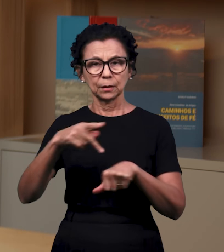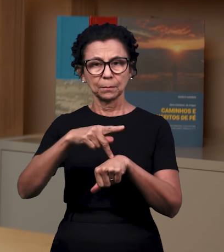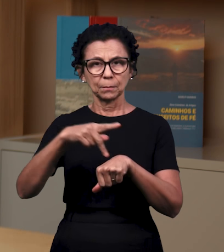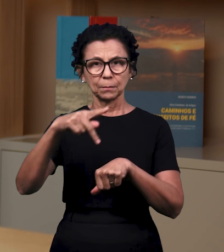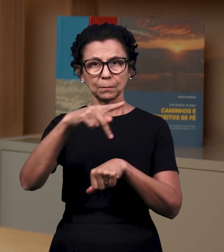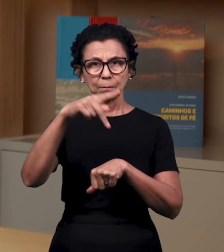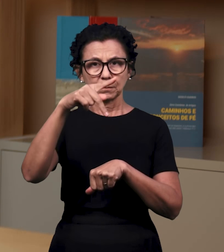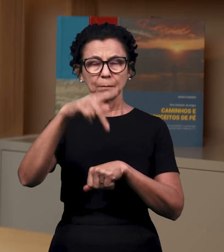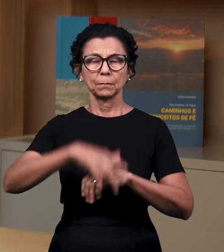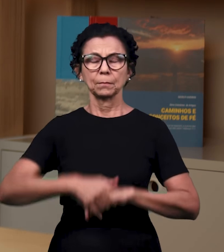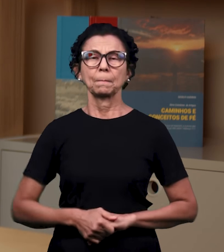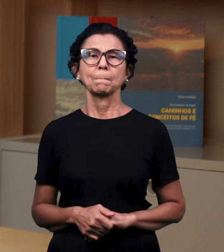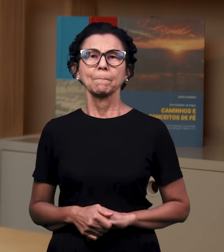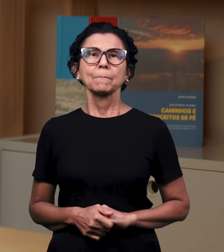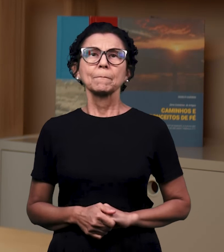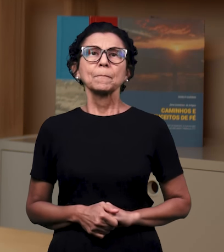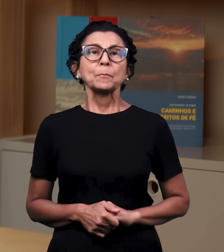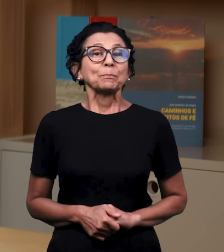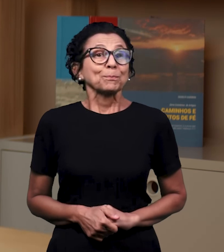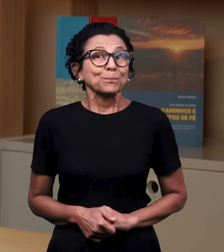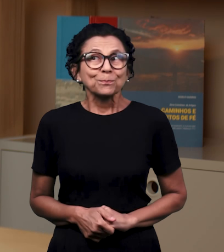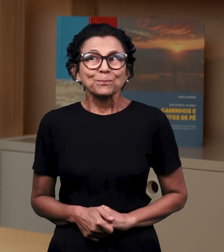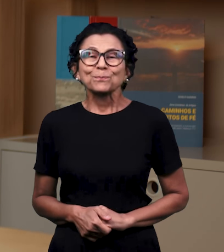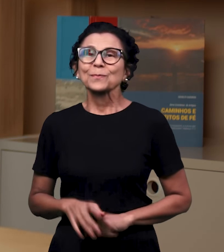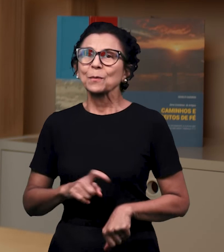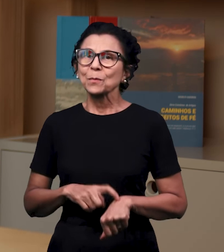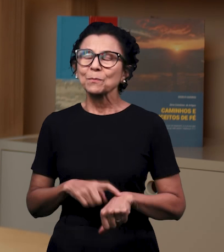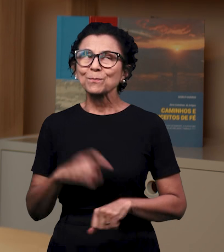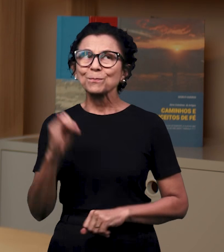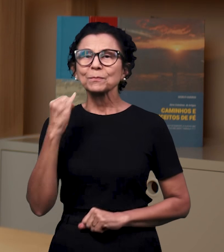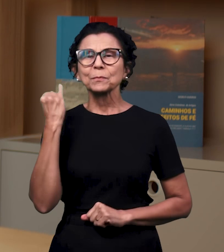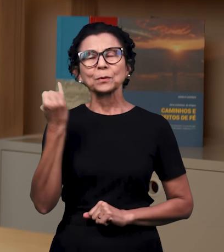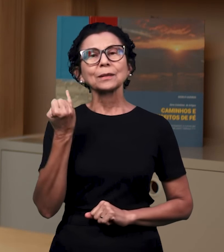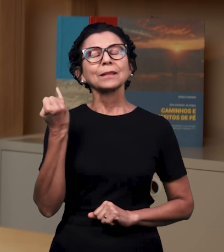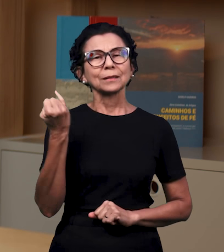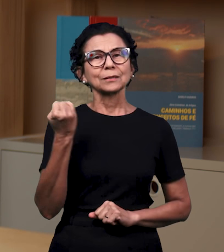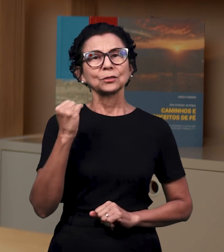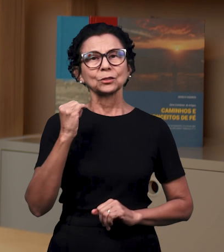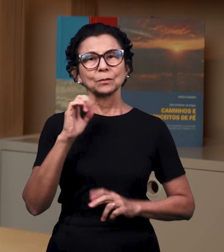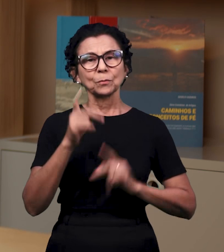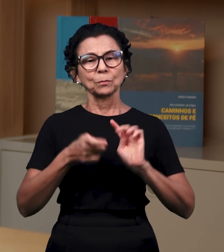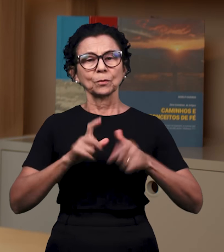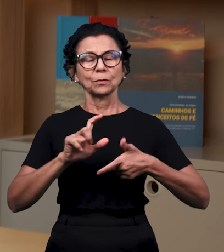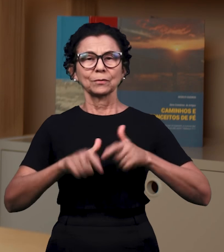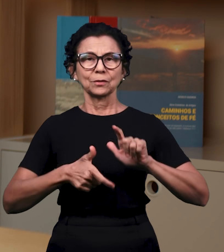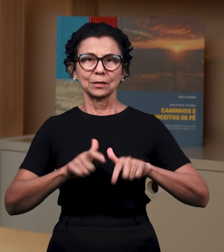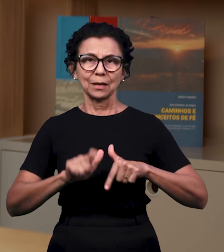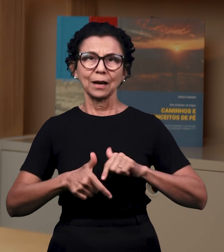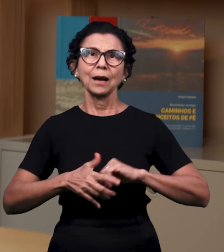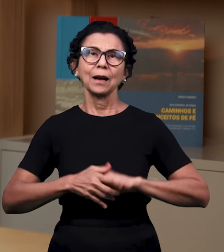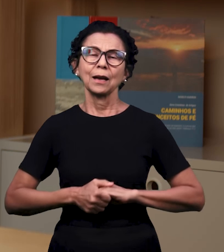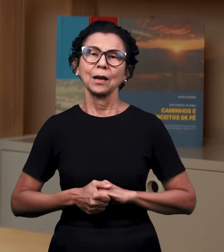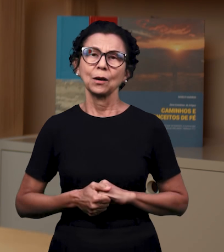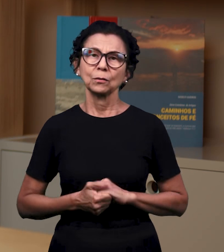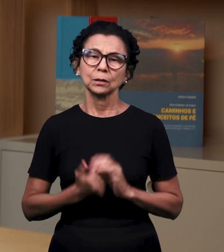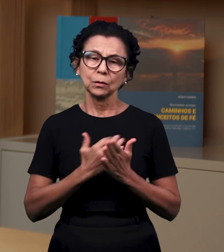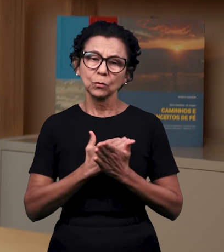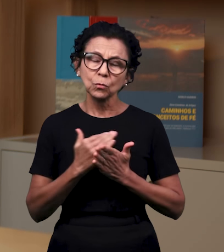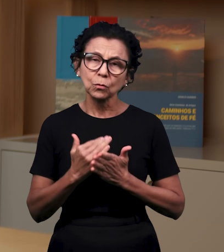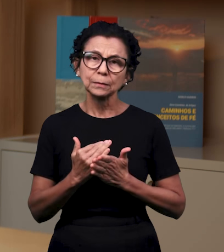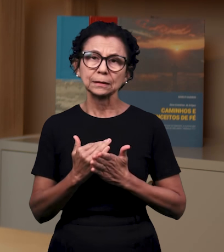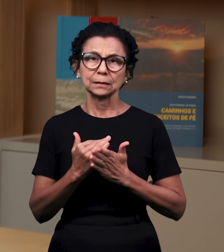Páscoa era o momento crucial para Israel deixar o Egito Sim. e iniciar uma caminhada em que o